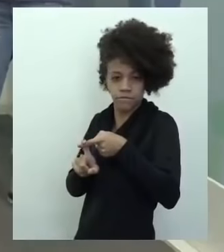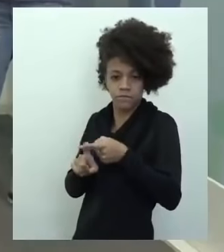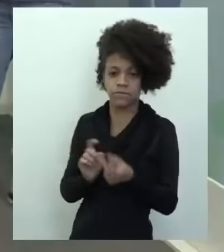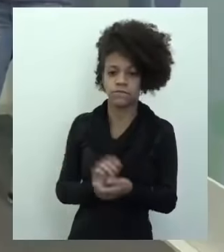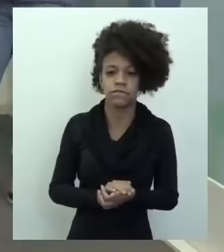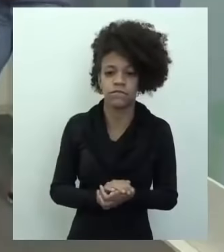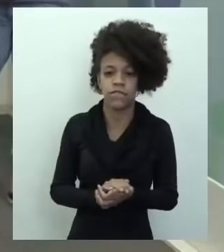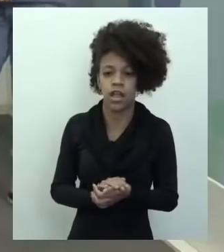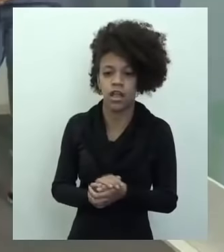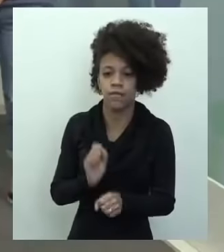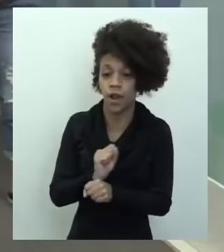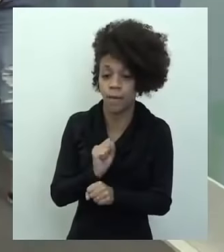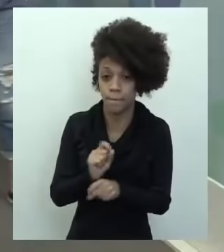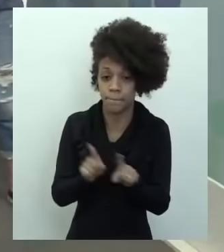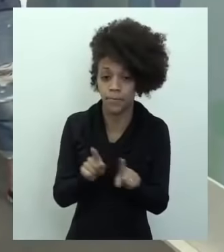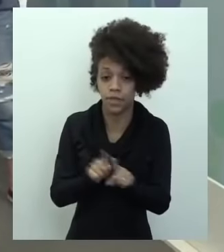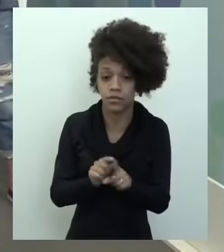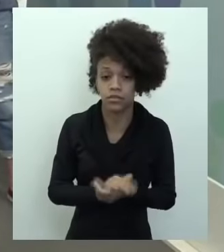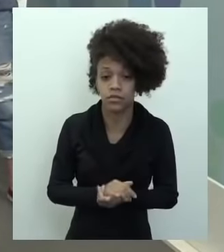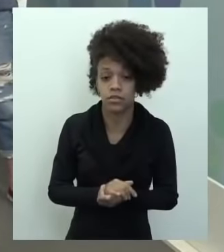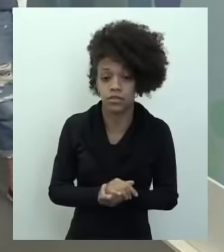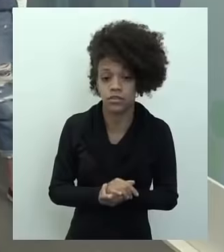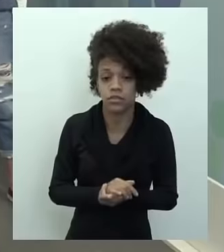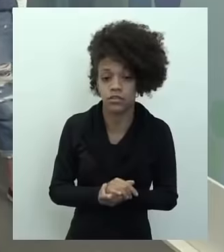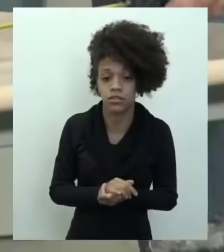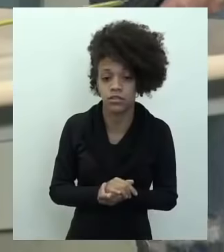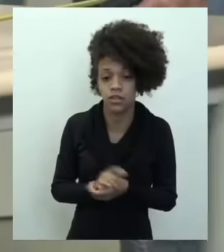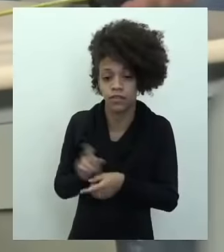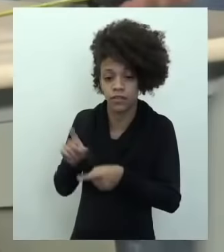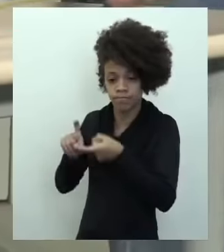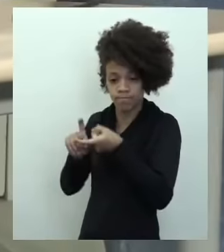ela fica paradinha também. Eu vou colocar ela aqui, ó.